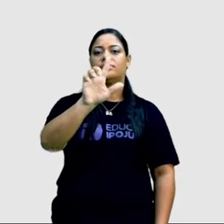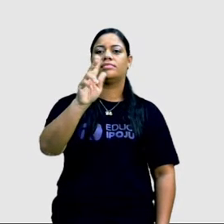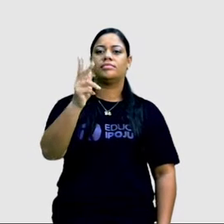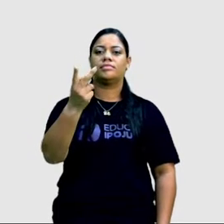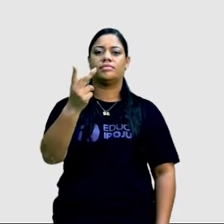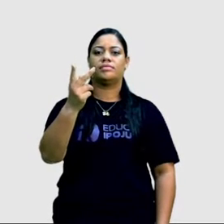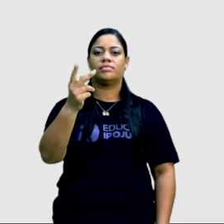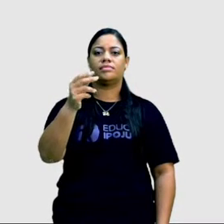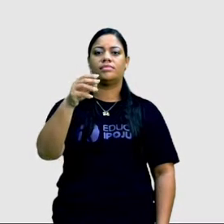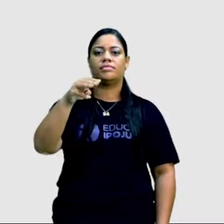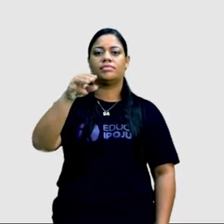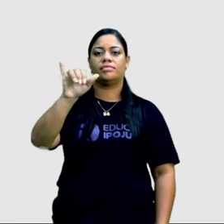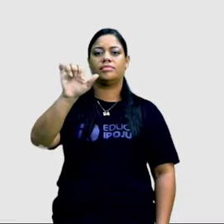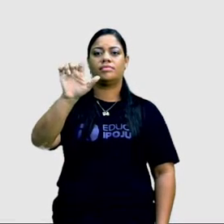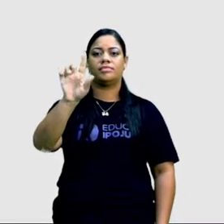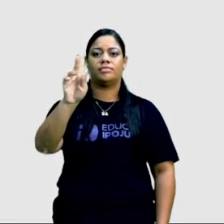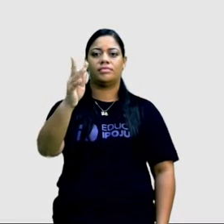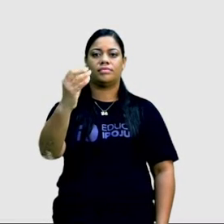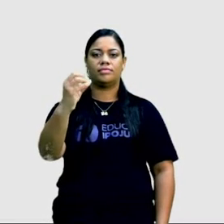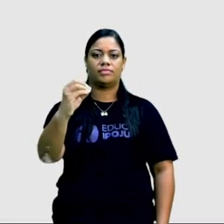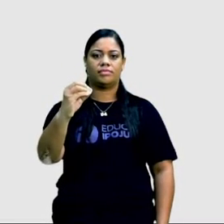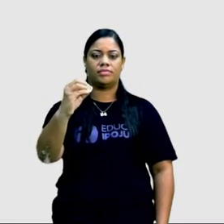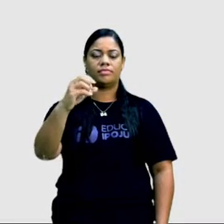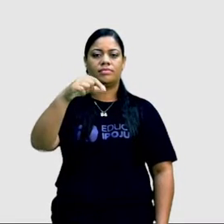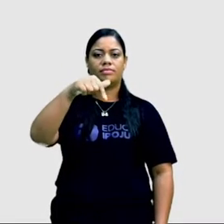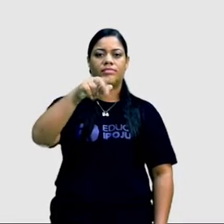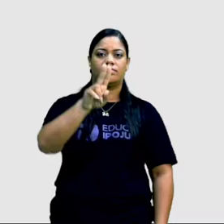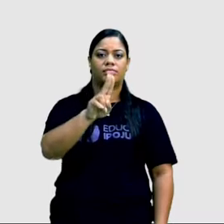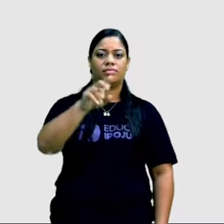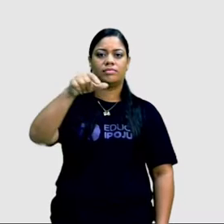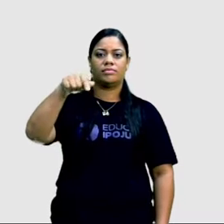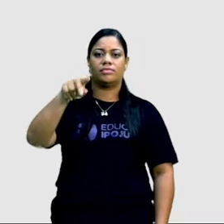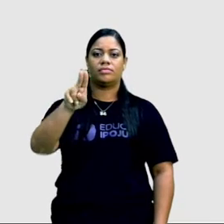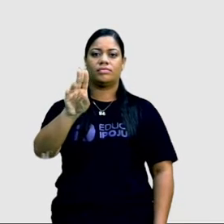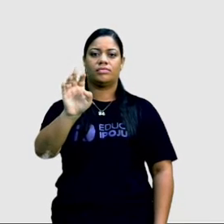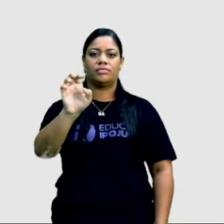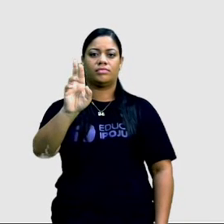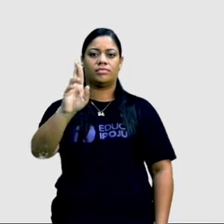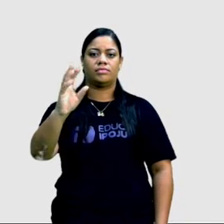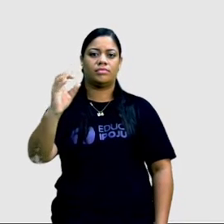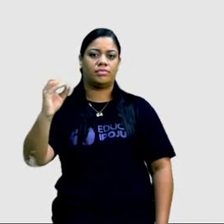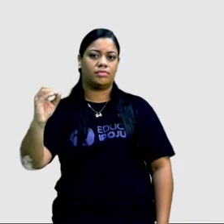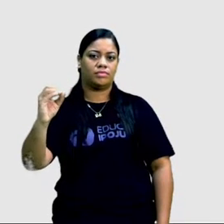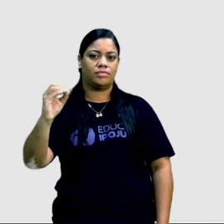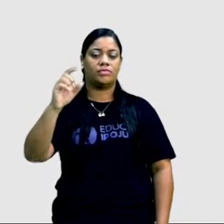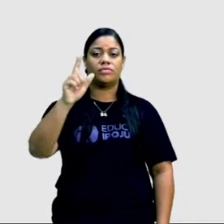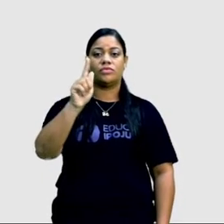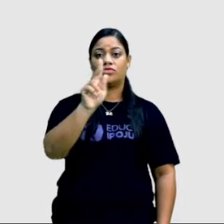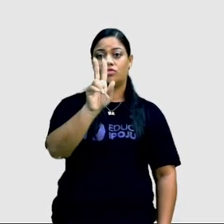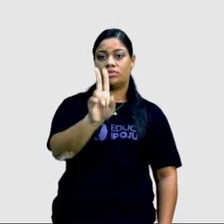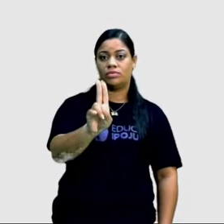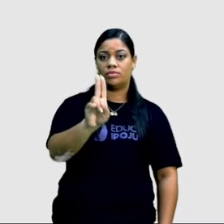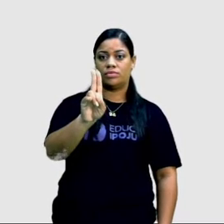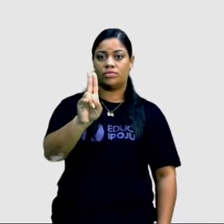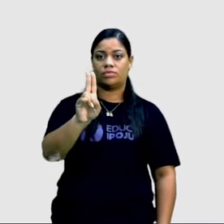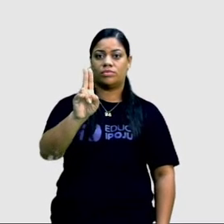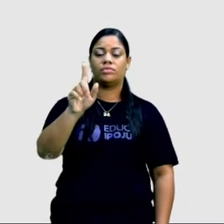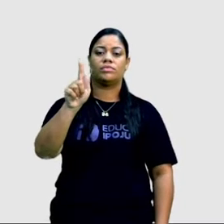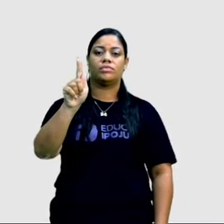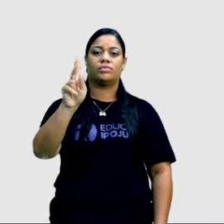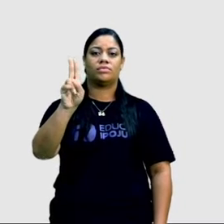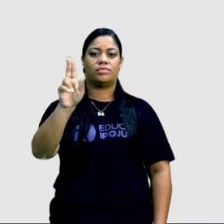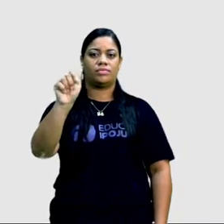LH, milho. QU, quero. GU, guaraná.